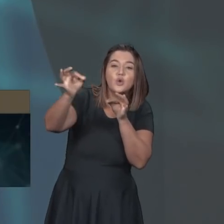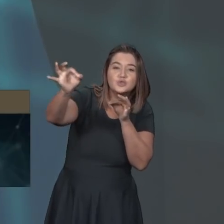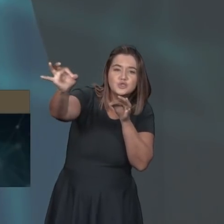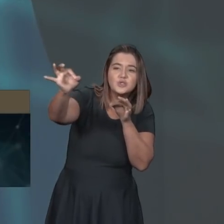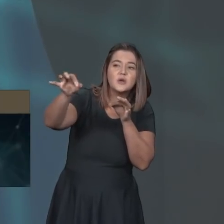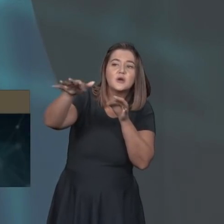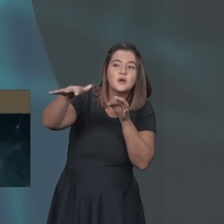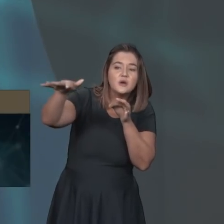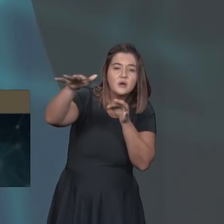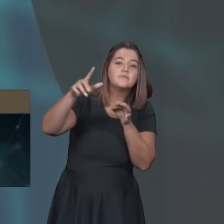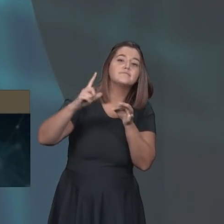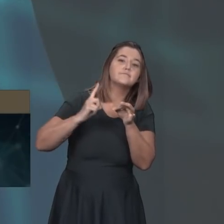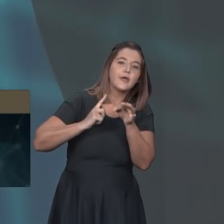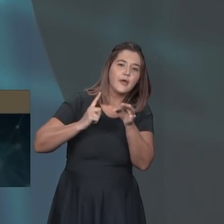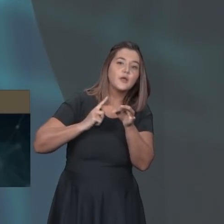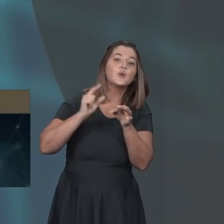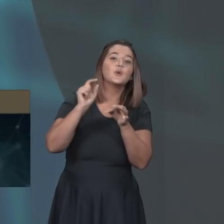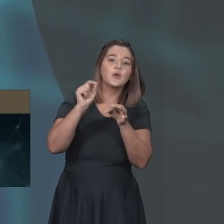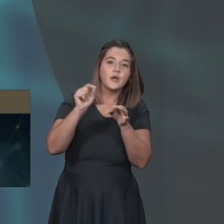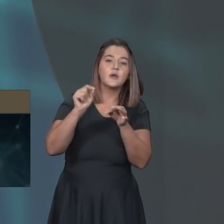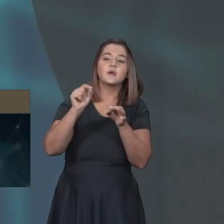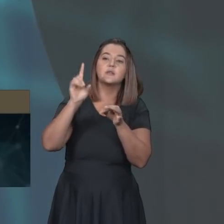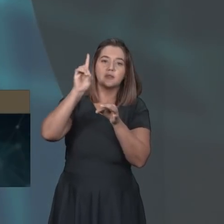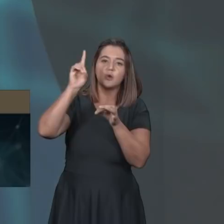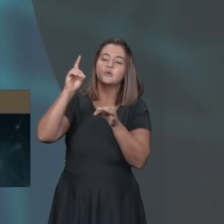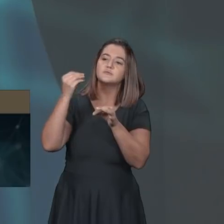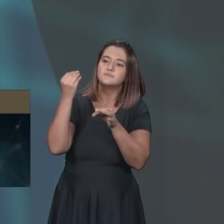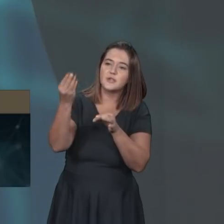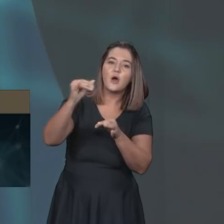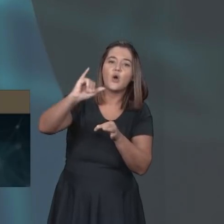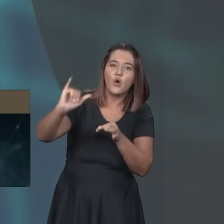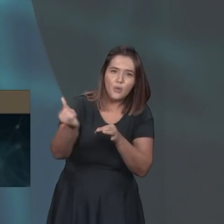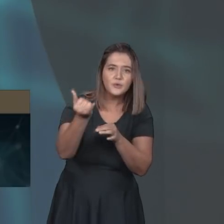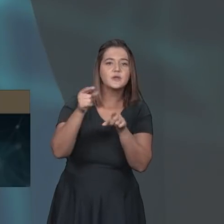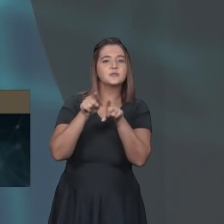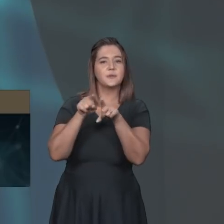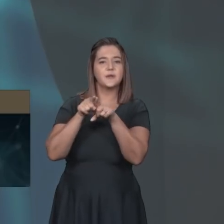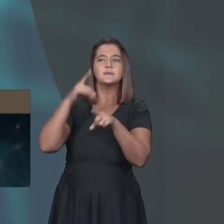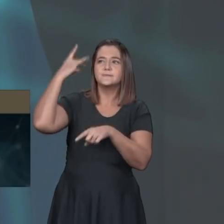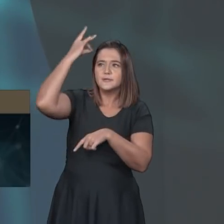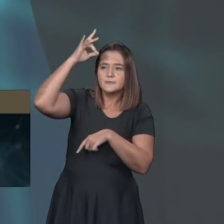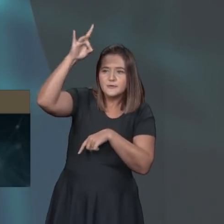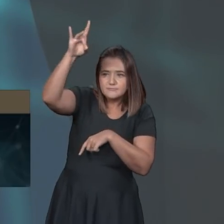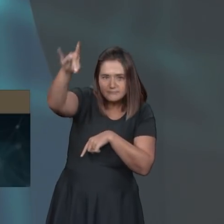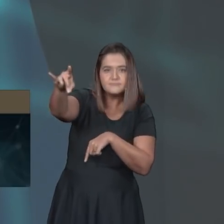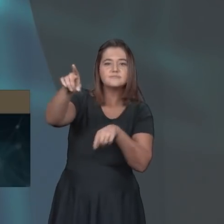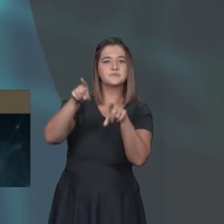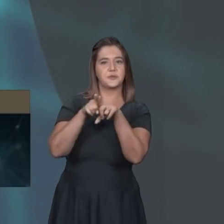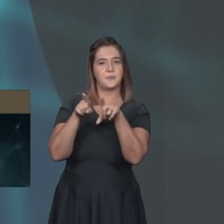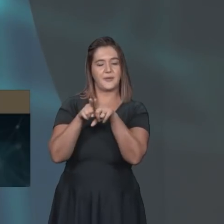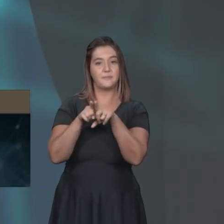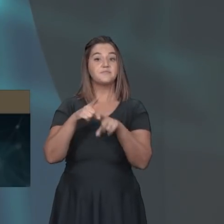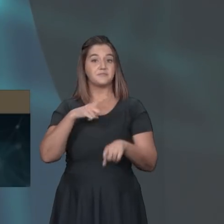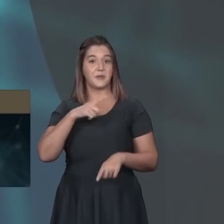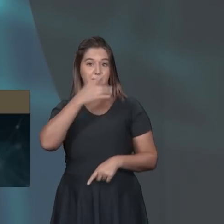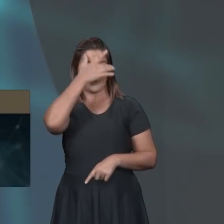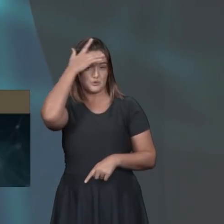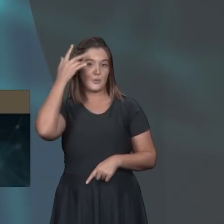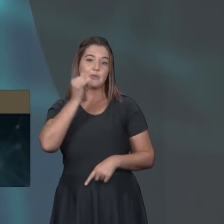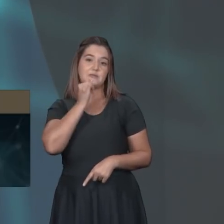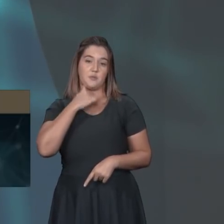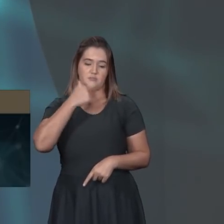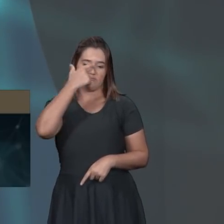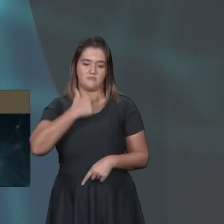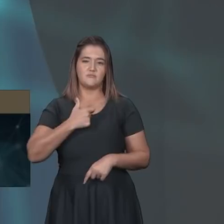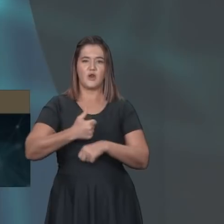Há missionários que contam histórias maravilhosas que, quando chegaram em povos que jamais tinham ouvido falar do Evangelho, quando escutavam o missionário,